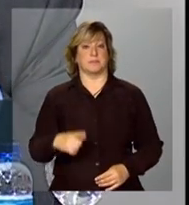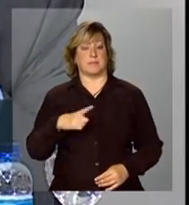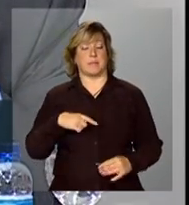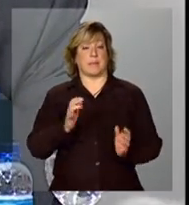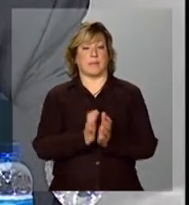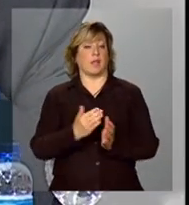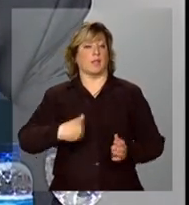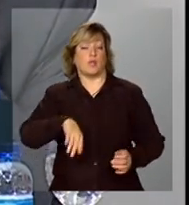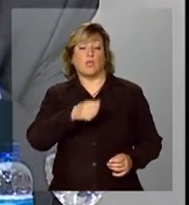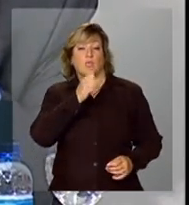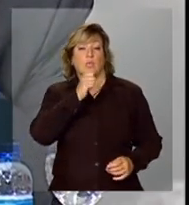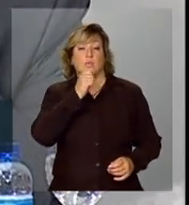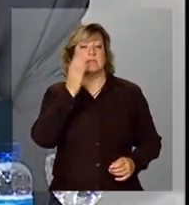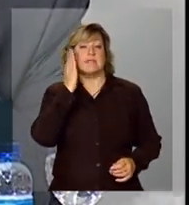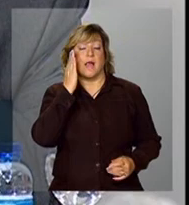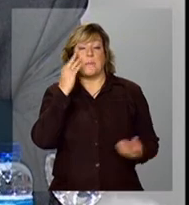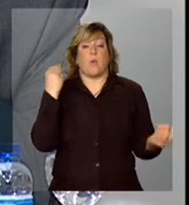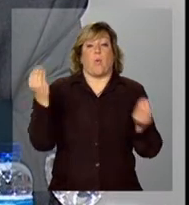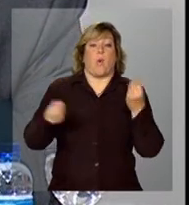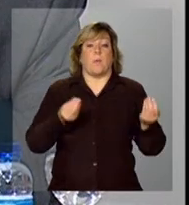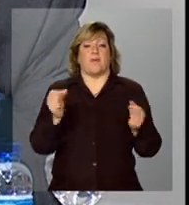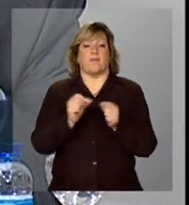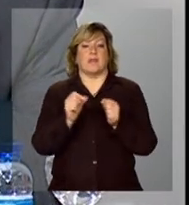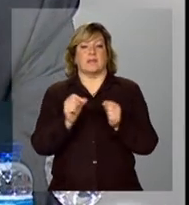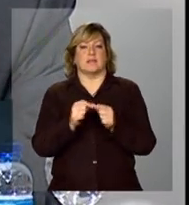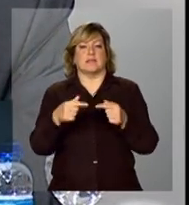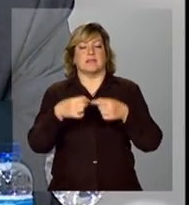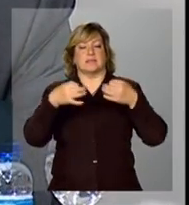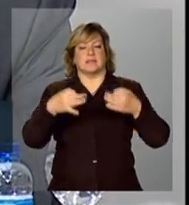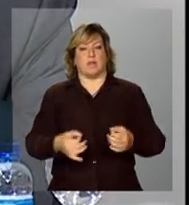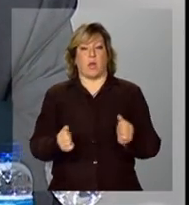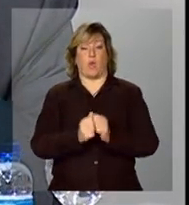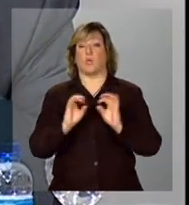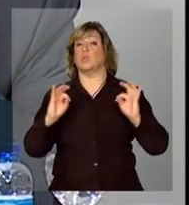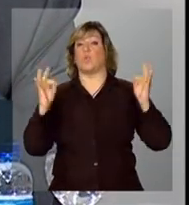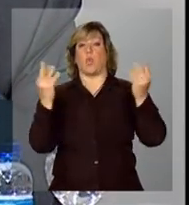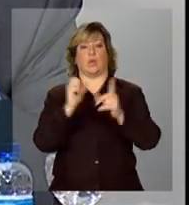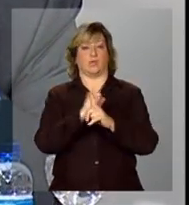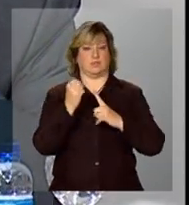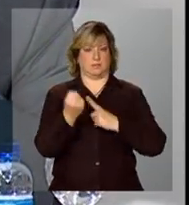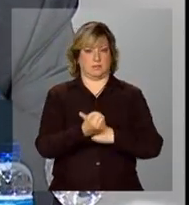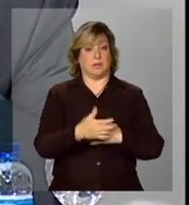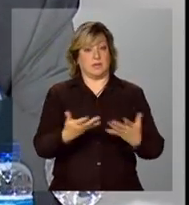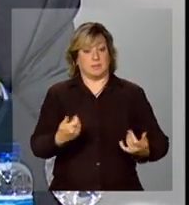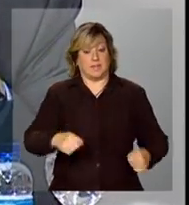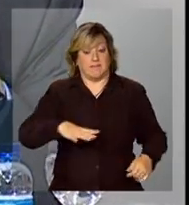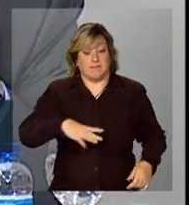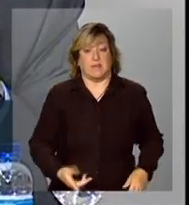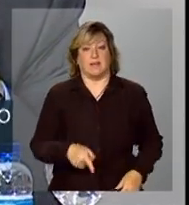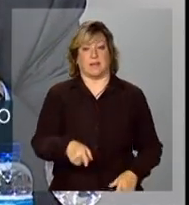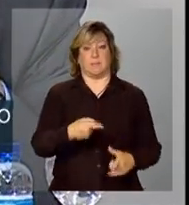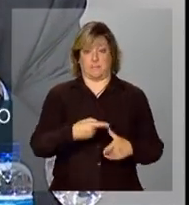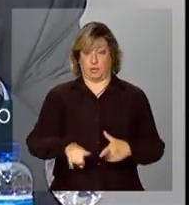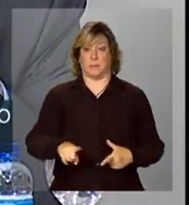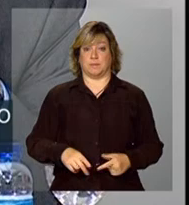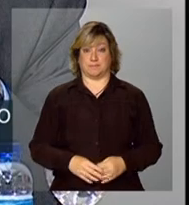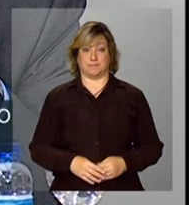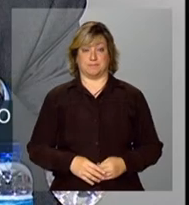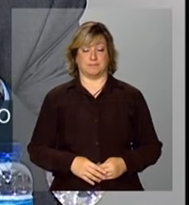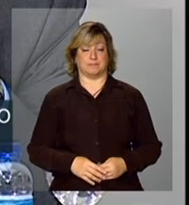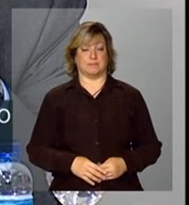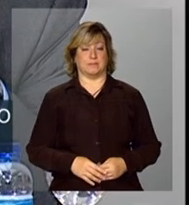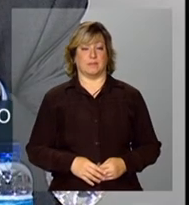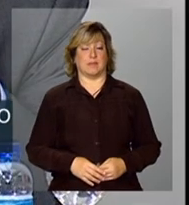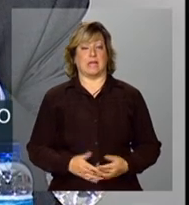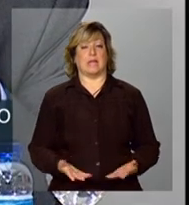nós não estávamos sabendo nos comportar de forma adequada com toda a sociedade. Então, nós tínhamos que enfrentar o problema. E